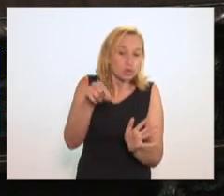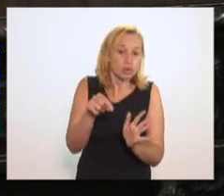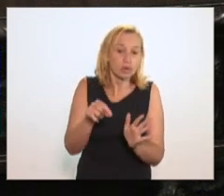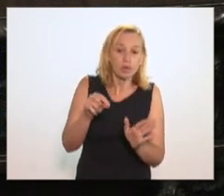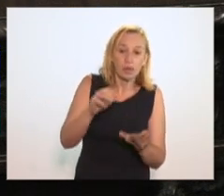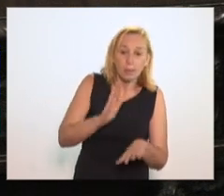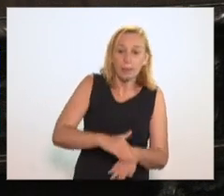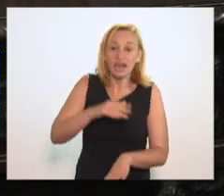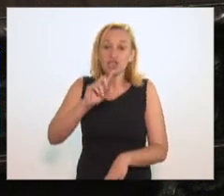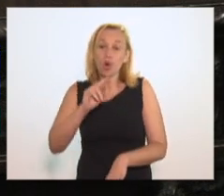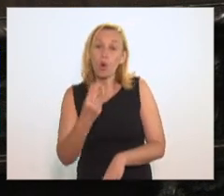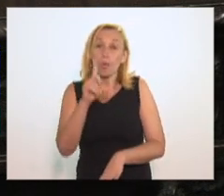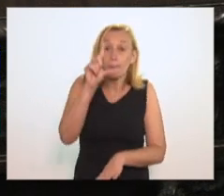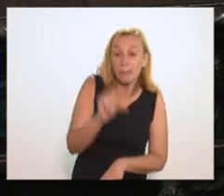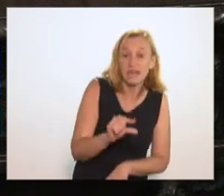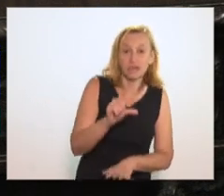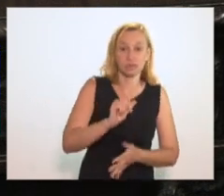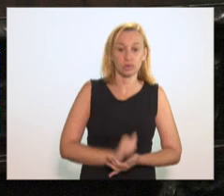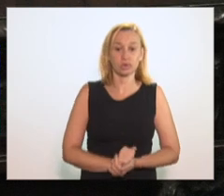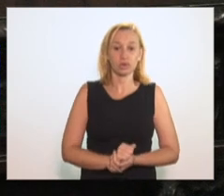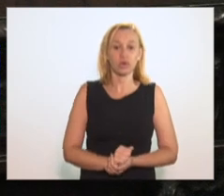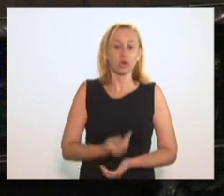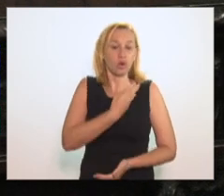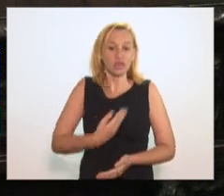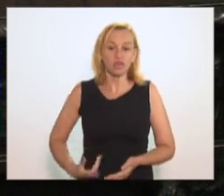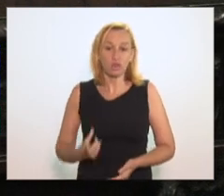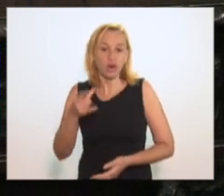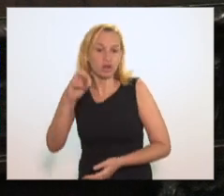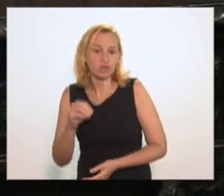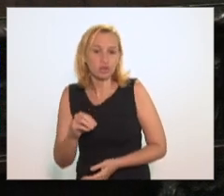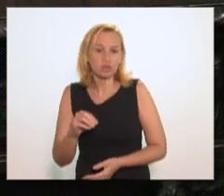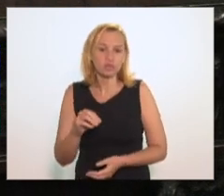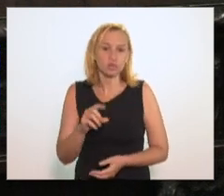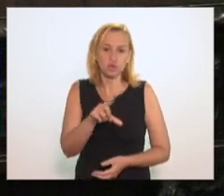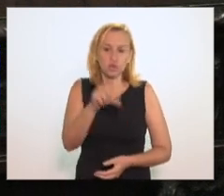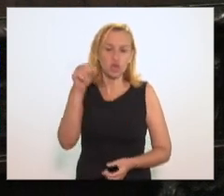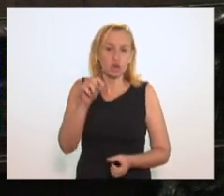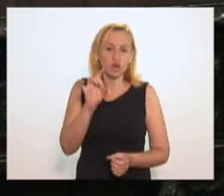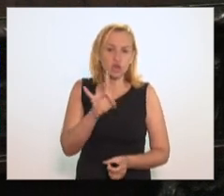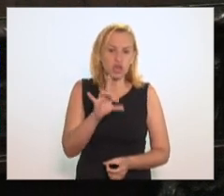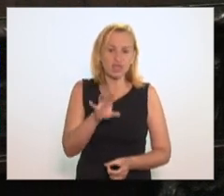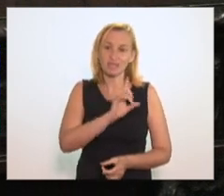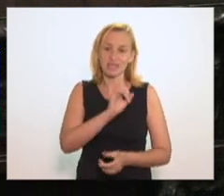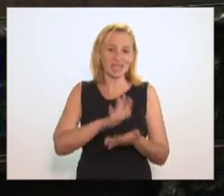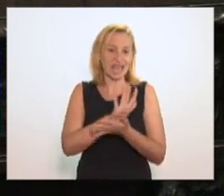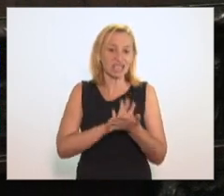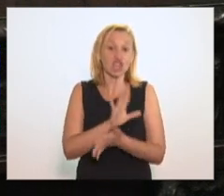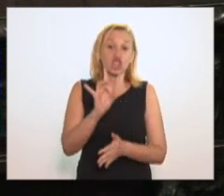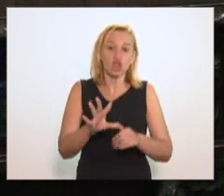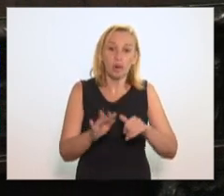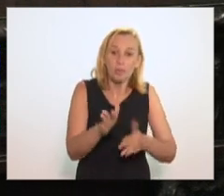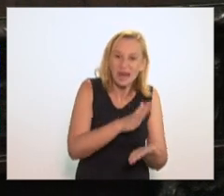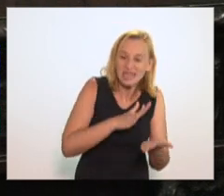mais ou menos restritiva o governador Cláudio Castro não tomou nenhuma decisão se não foi baseada em técnica